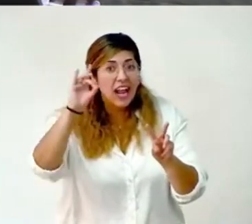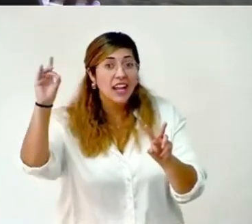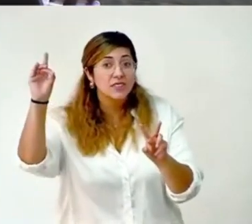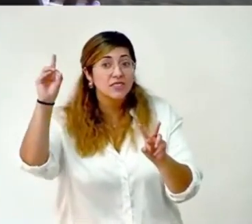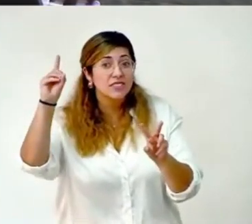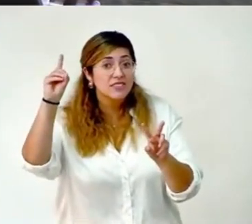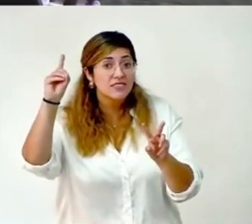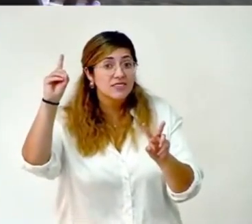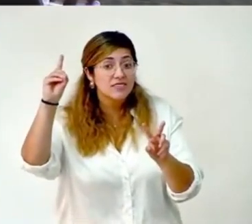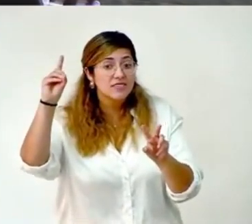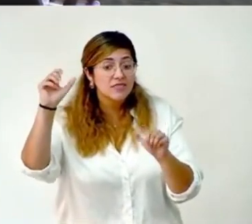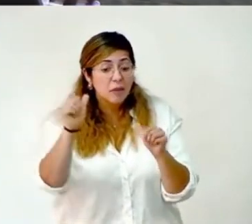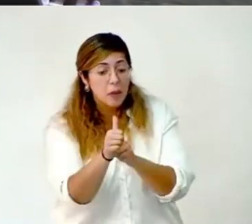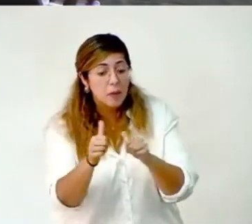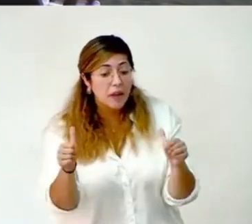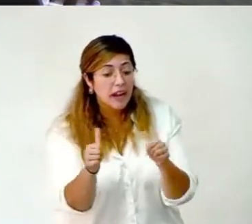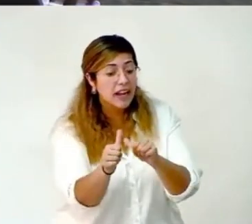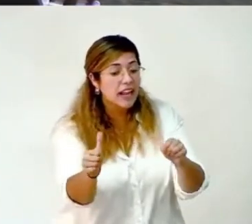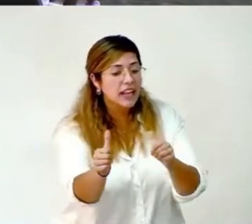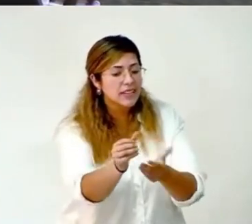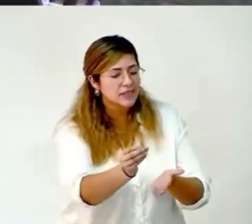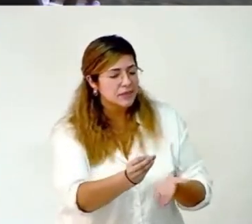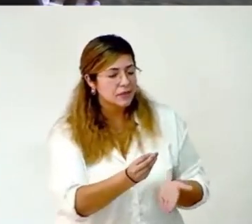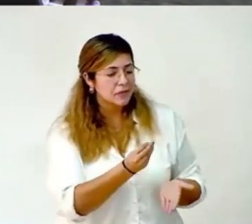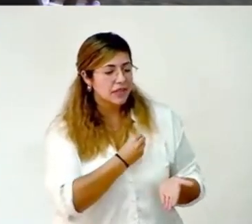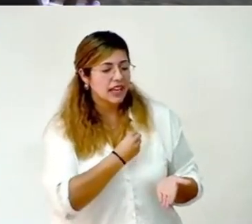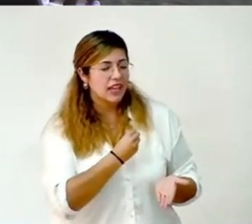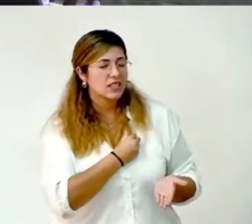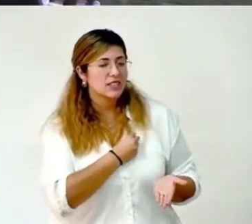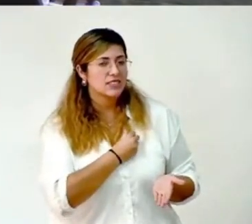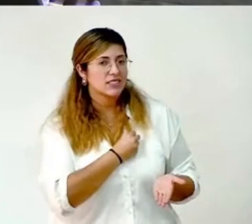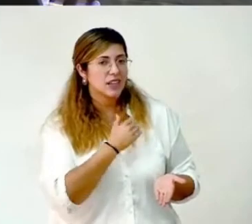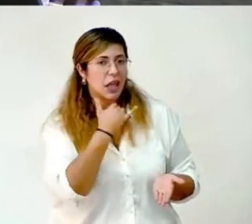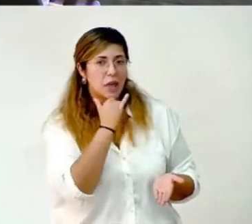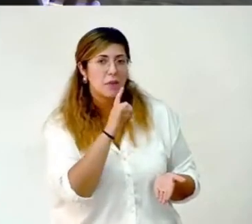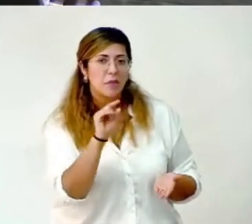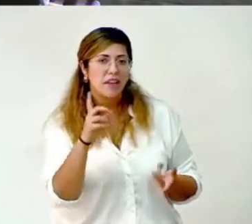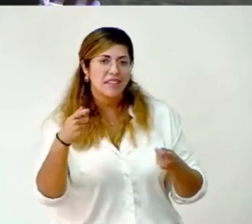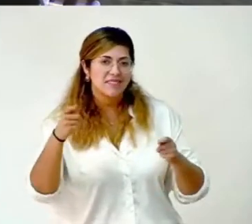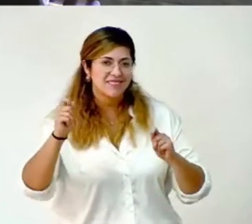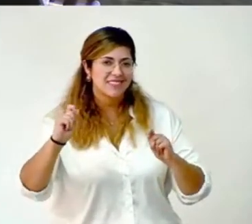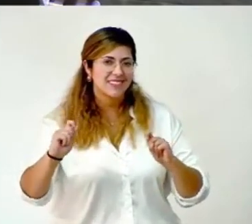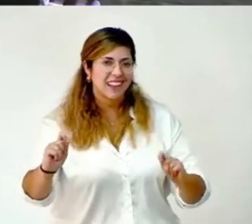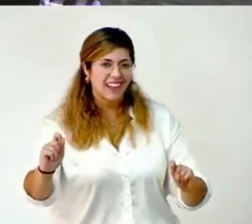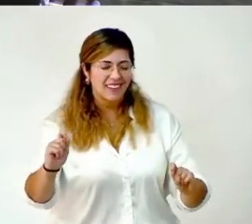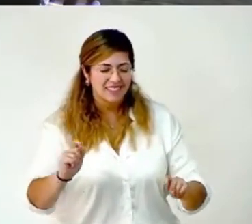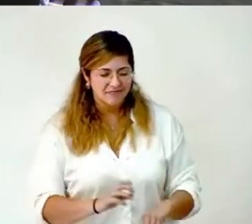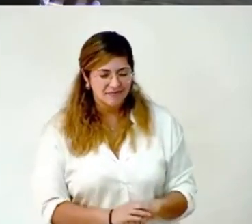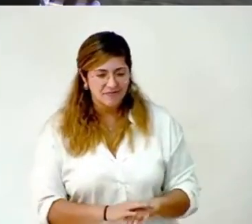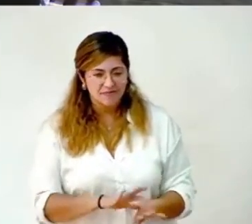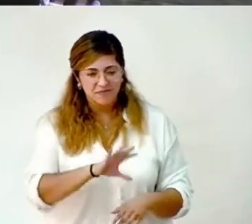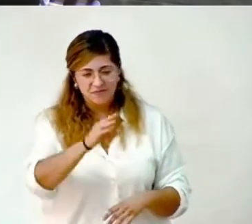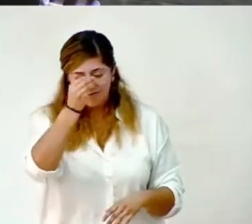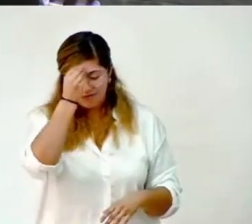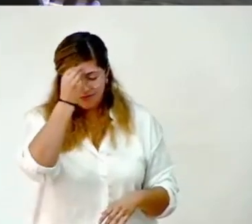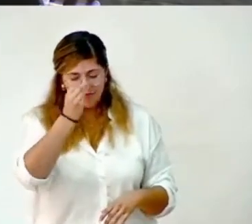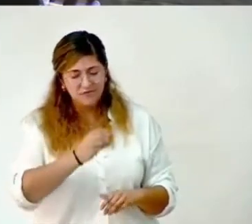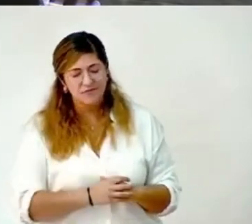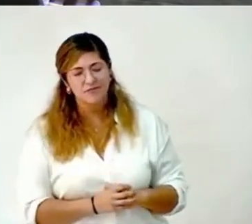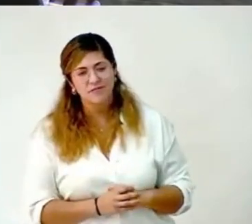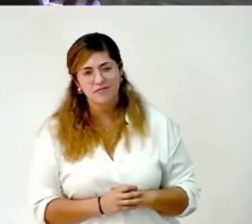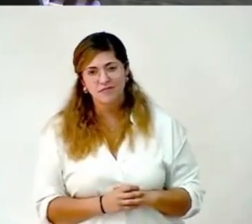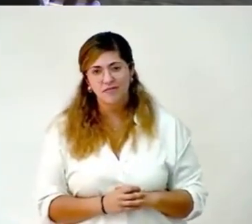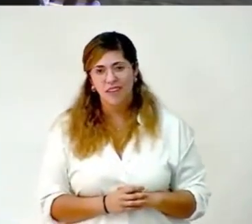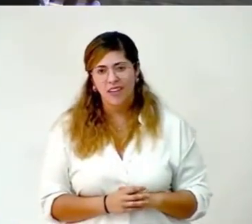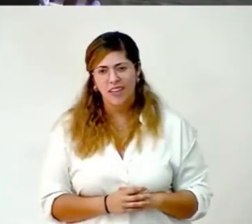pecadores. Uma das expressões mais belas do amor de Deus está no profeta Oséias, no